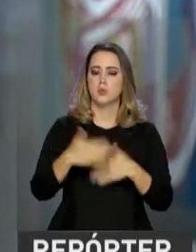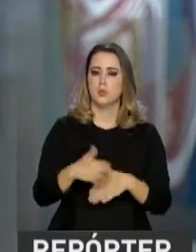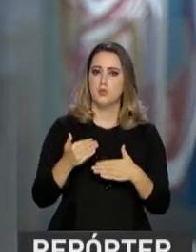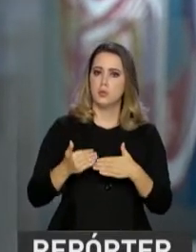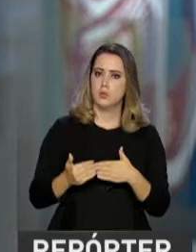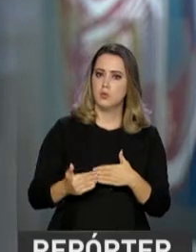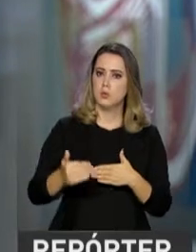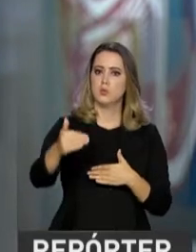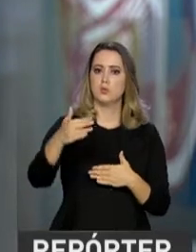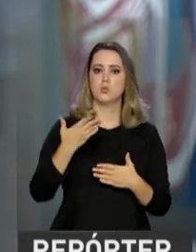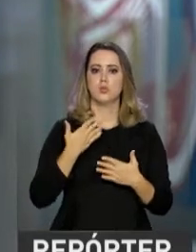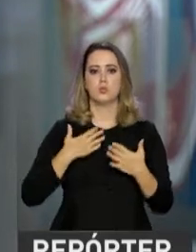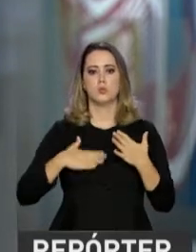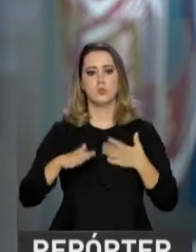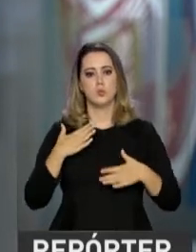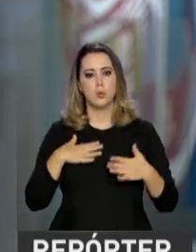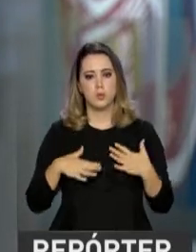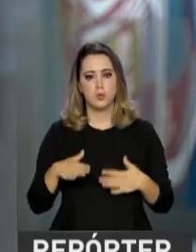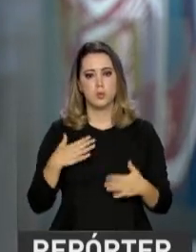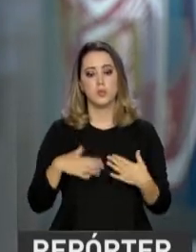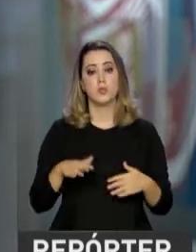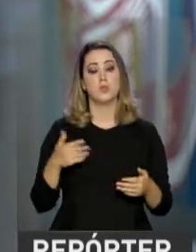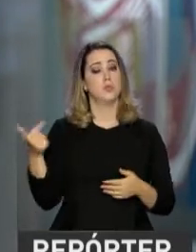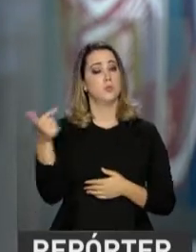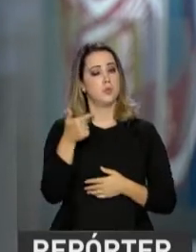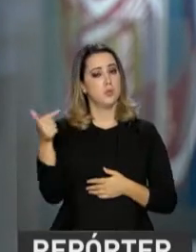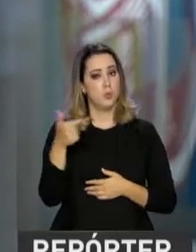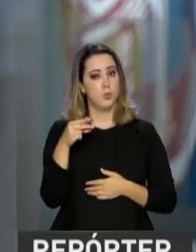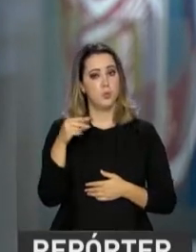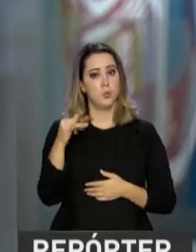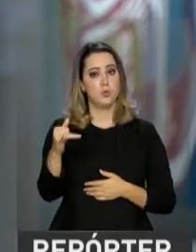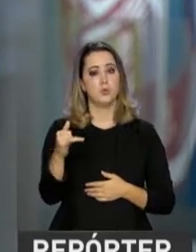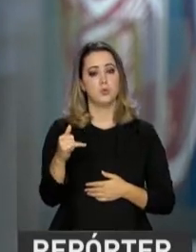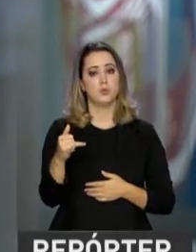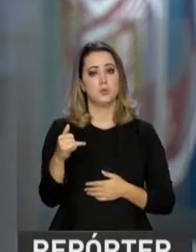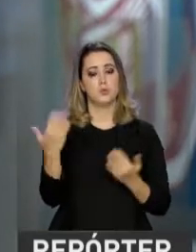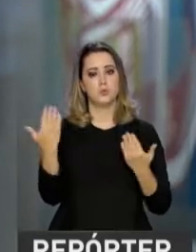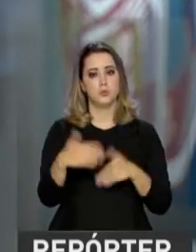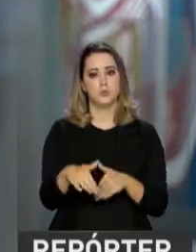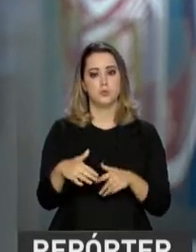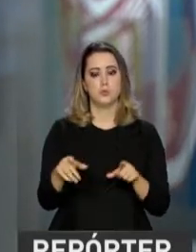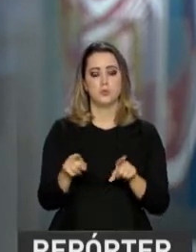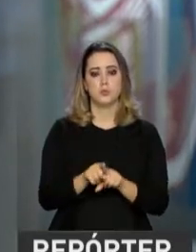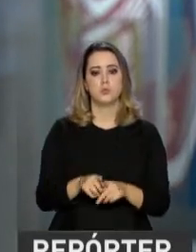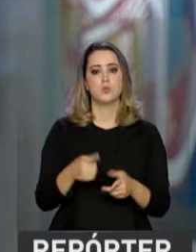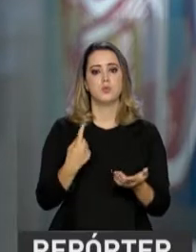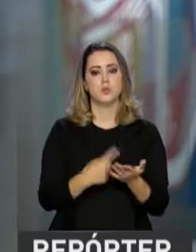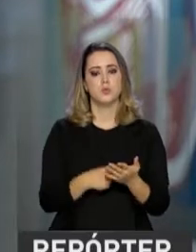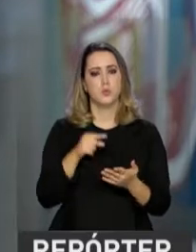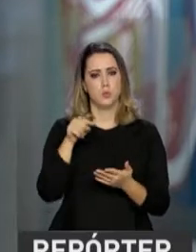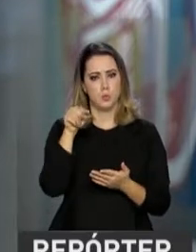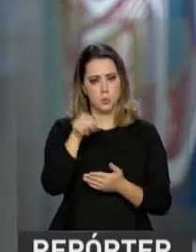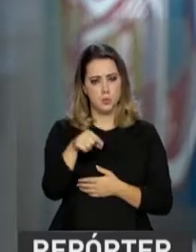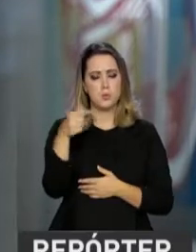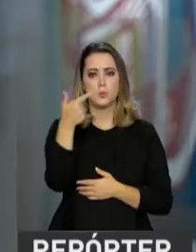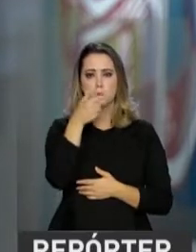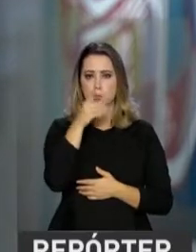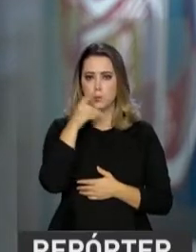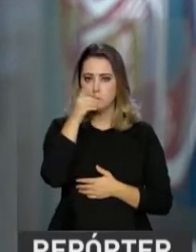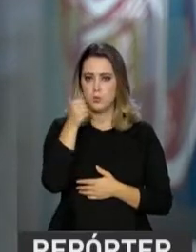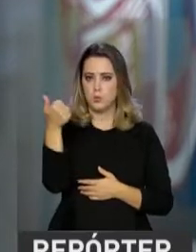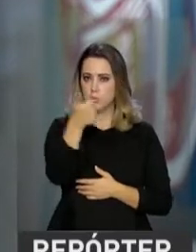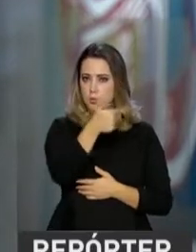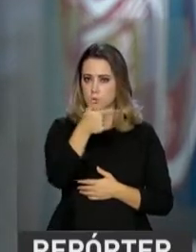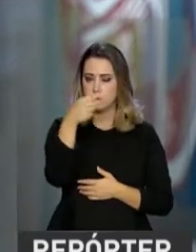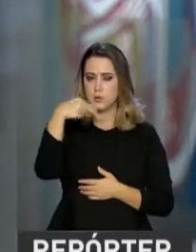mantenha uma calma para a aplicação do segundo dia de um segundo dia de prova que está marcado para o próximo domingo 12